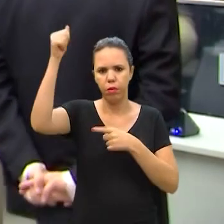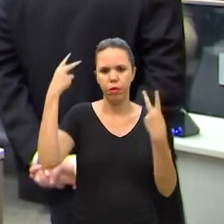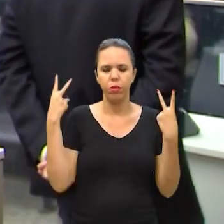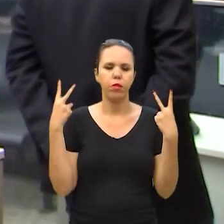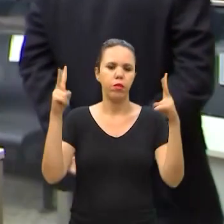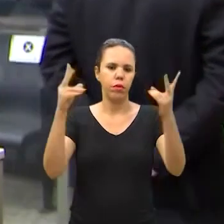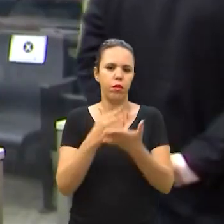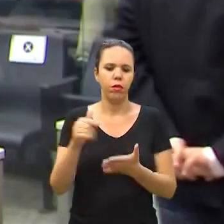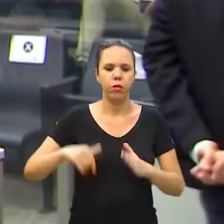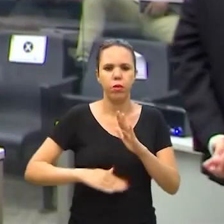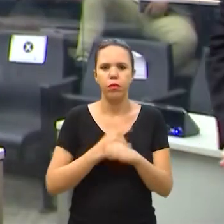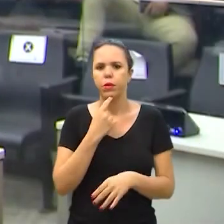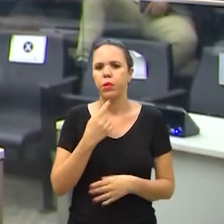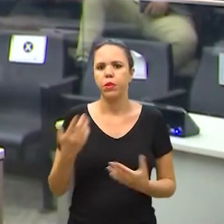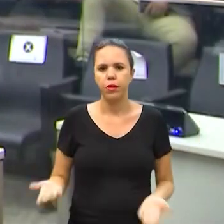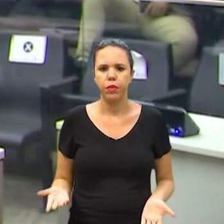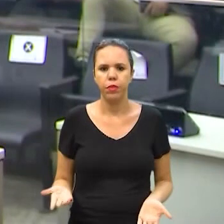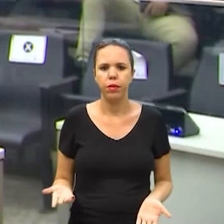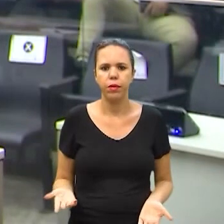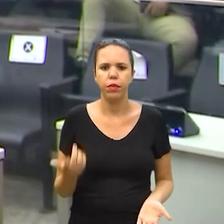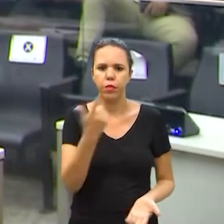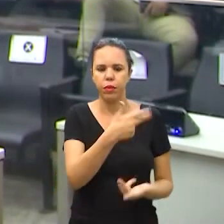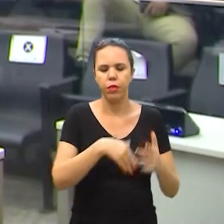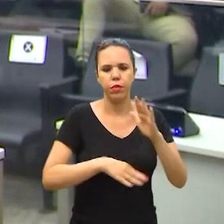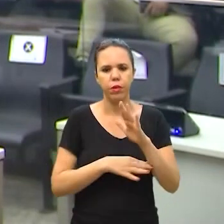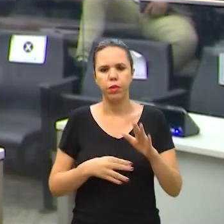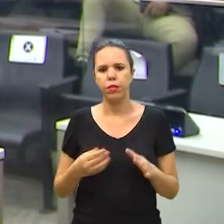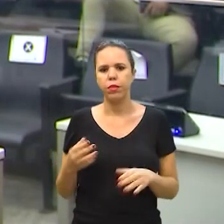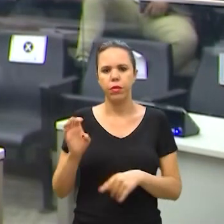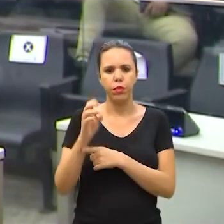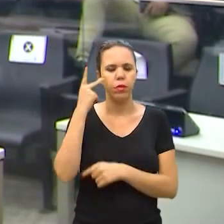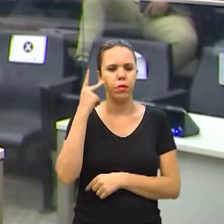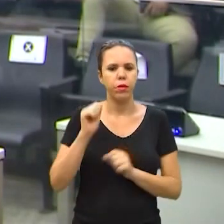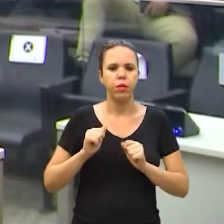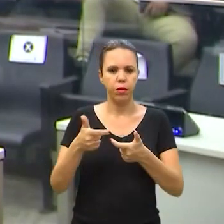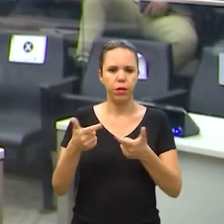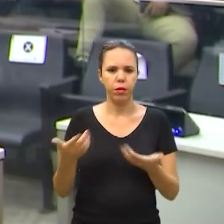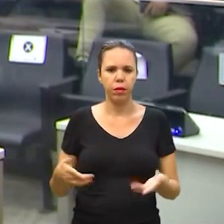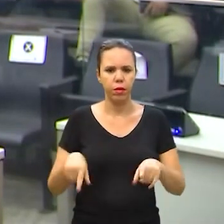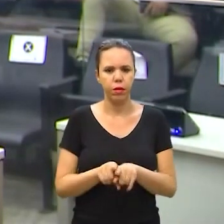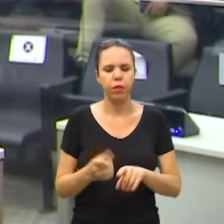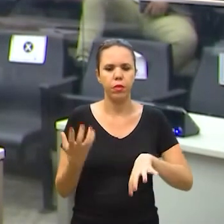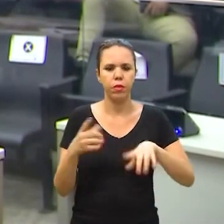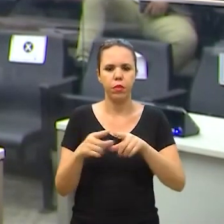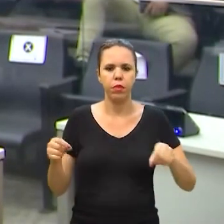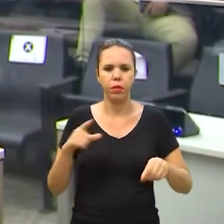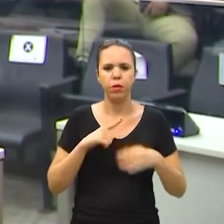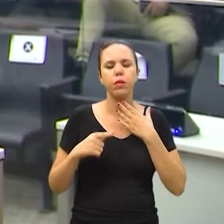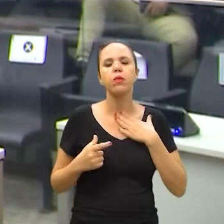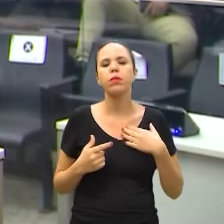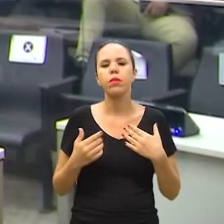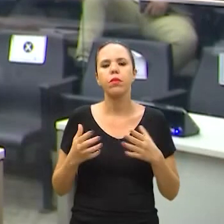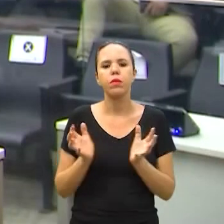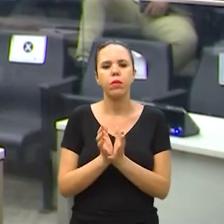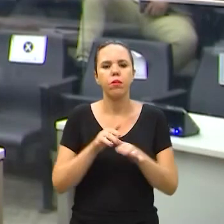grande conquista, uma vitória que iniciou aqui na Câmara Municipal de Campinas, para outras câmaras, levou para o Estado de São Paulo, a Assembleia, e também até o Congresso, onde